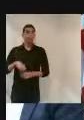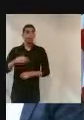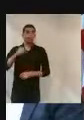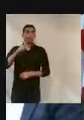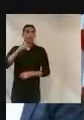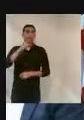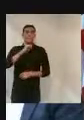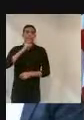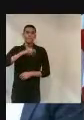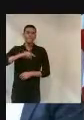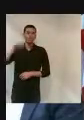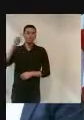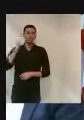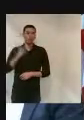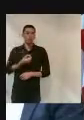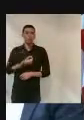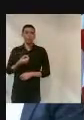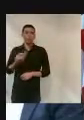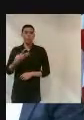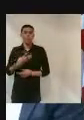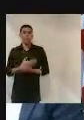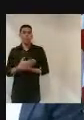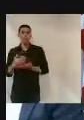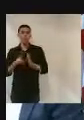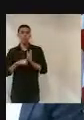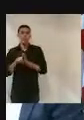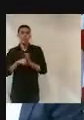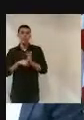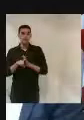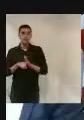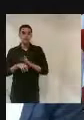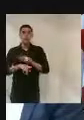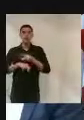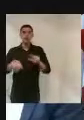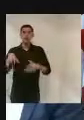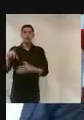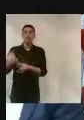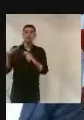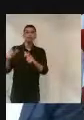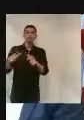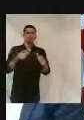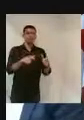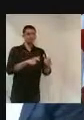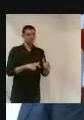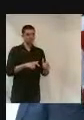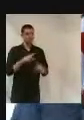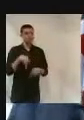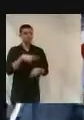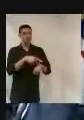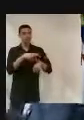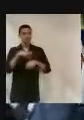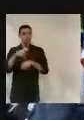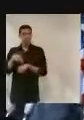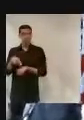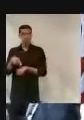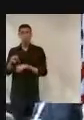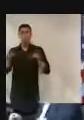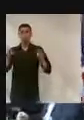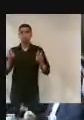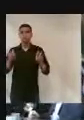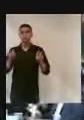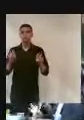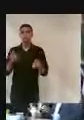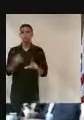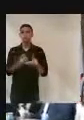Em 2004, a gente começou uma pesquisa em diversas partes, em diversos países, sobre logística